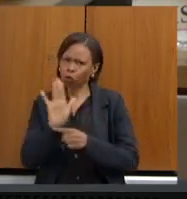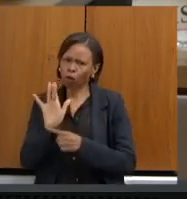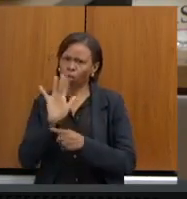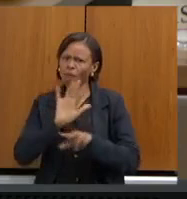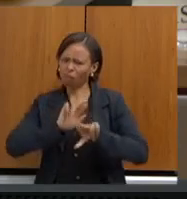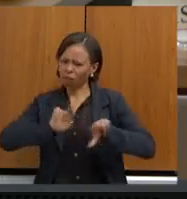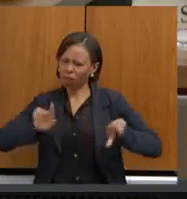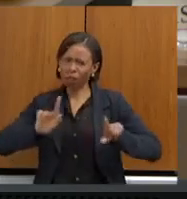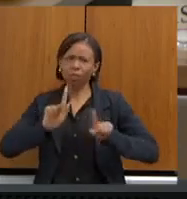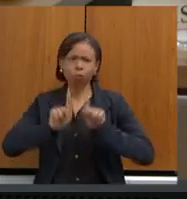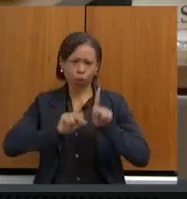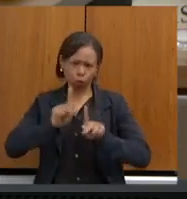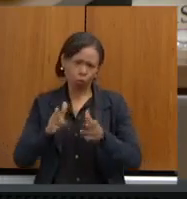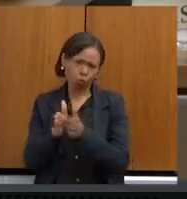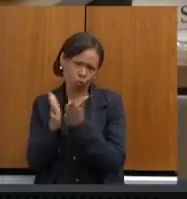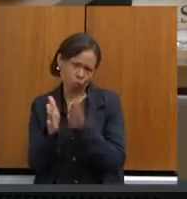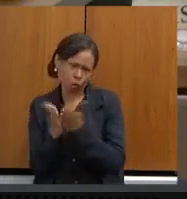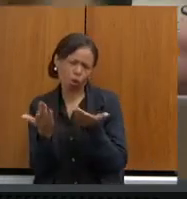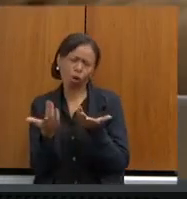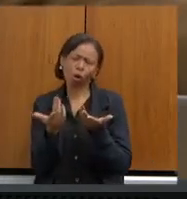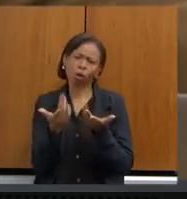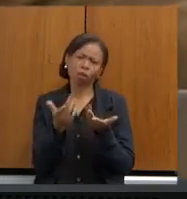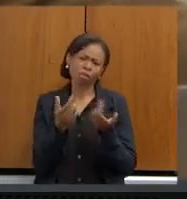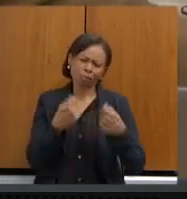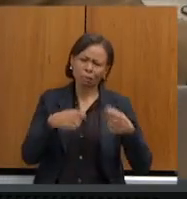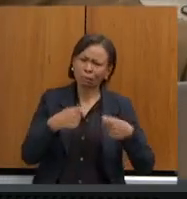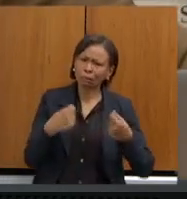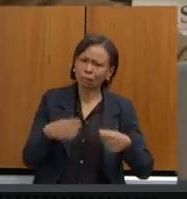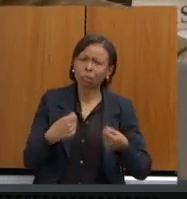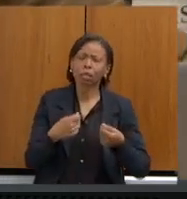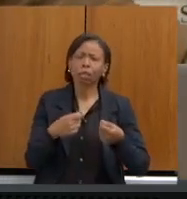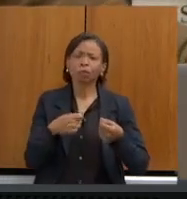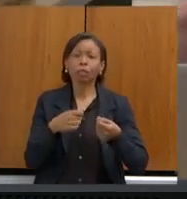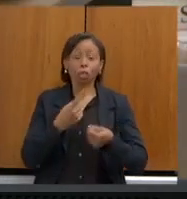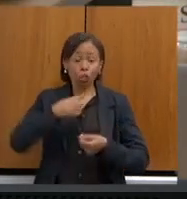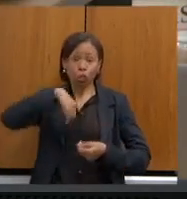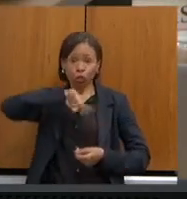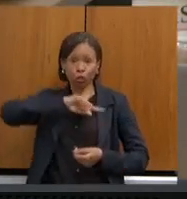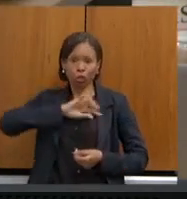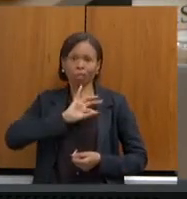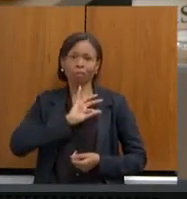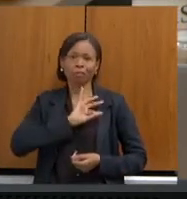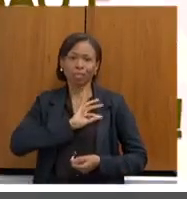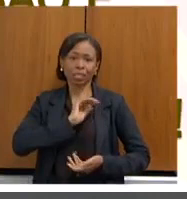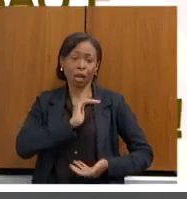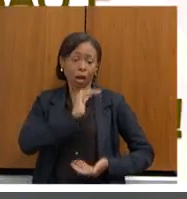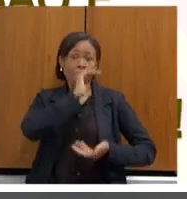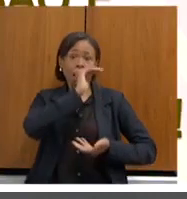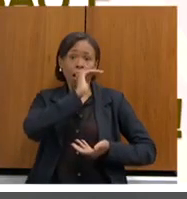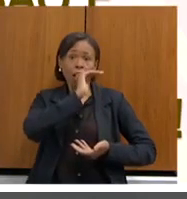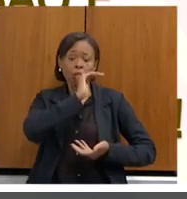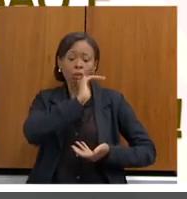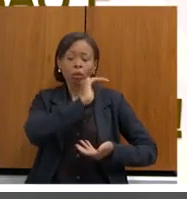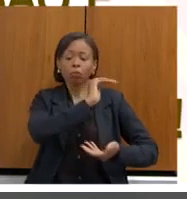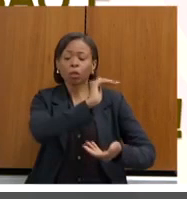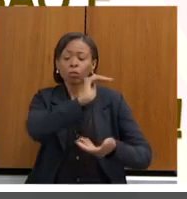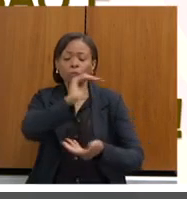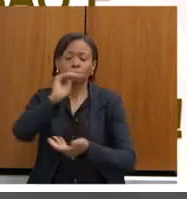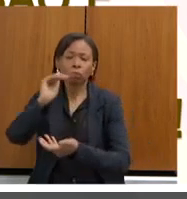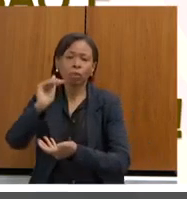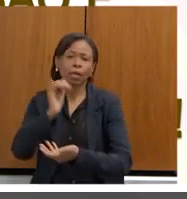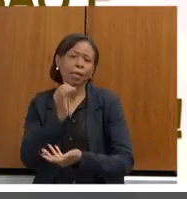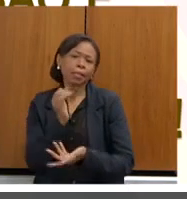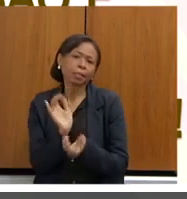também o aqueles as minorias fomos nós que estivemos levando as sextas né para os índios né em